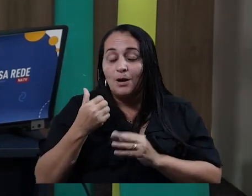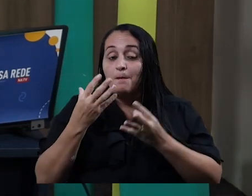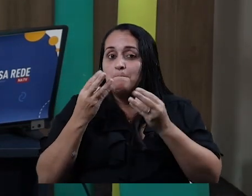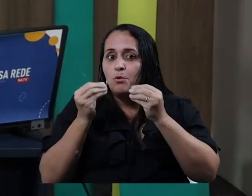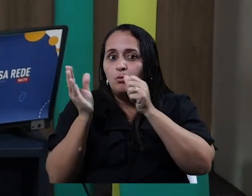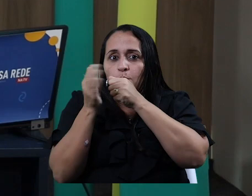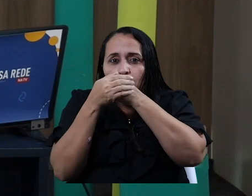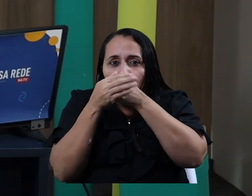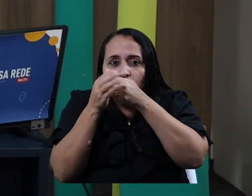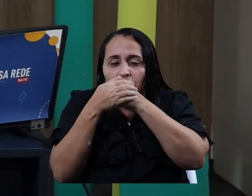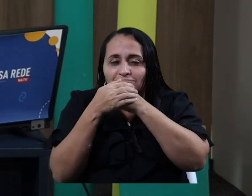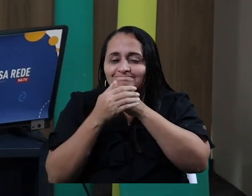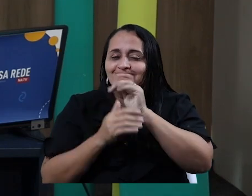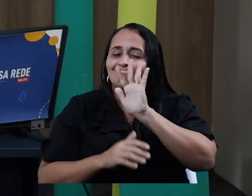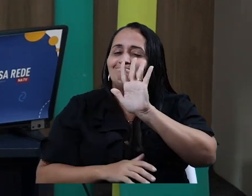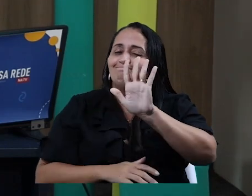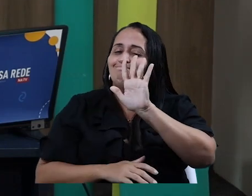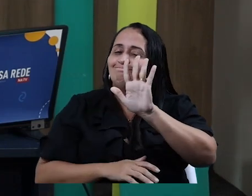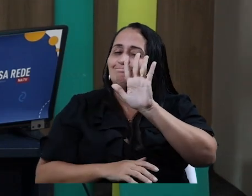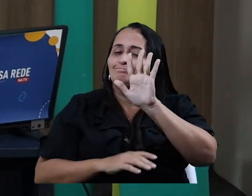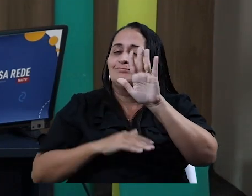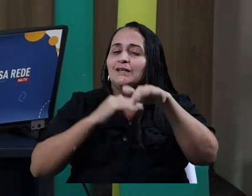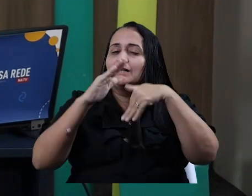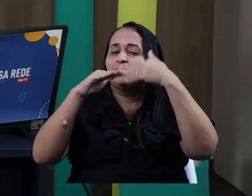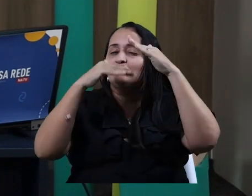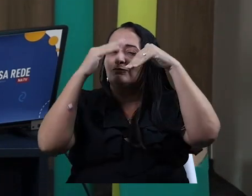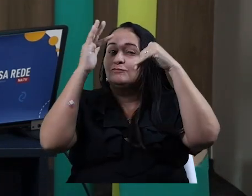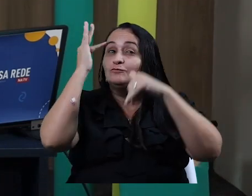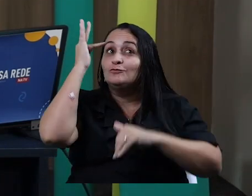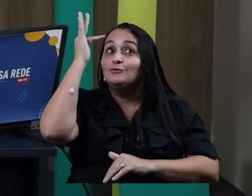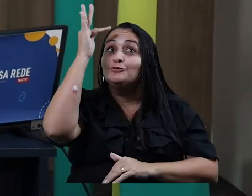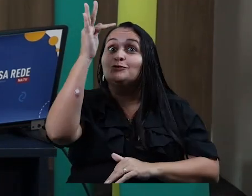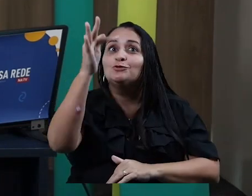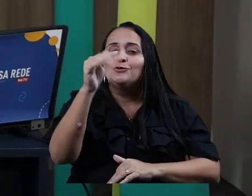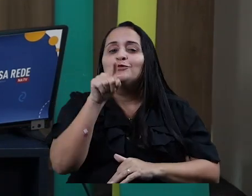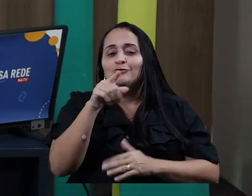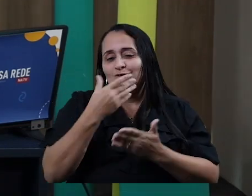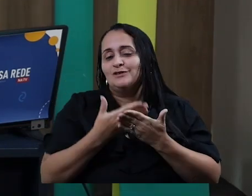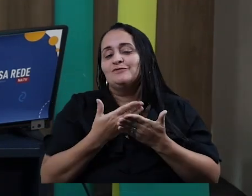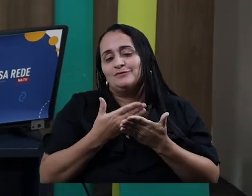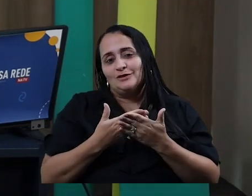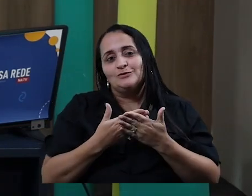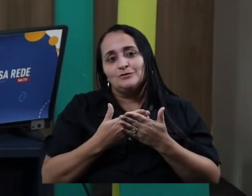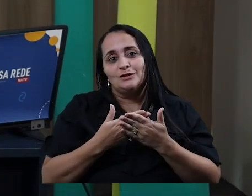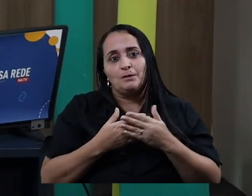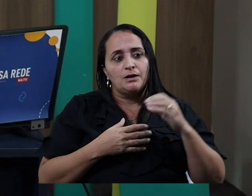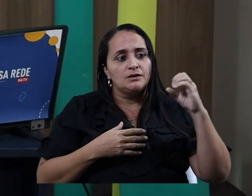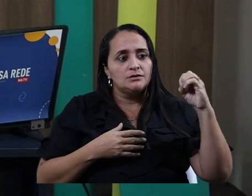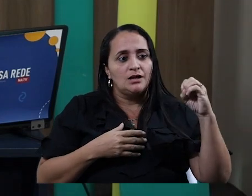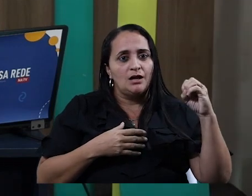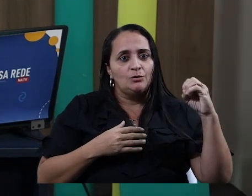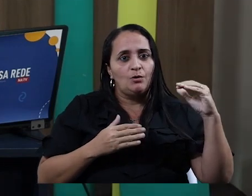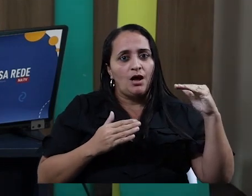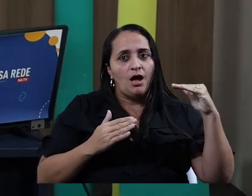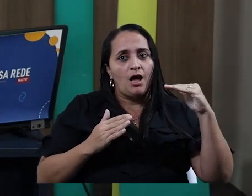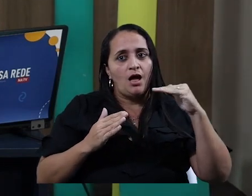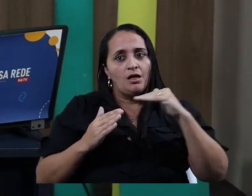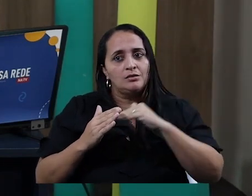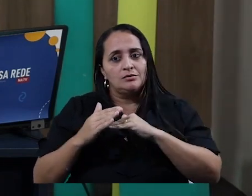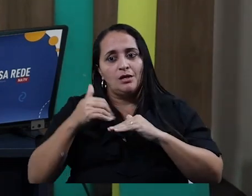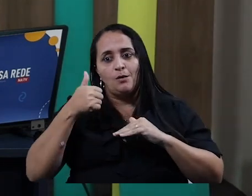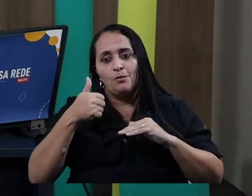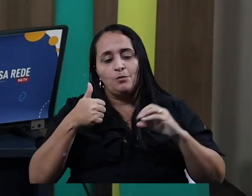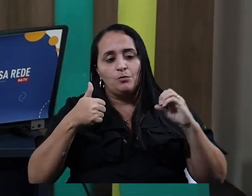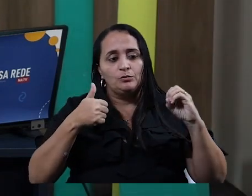escondidos que você não vai estudar agora, vai esperar crescer mais um pouquinho para estudar, mas existe uma infinidade de números entre o 0 e